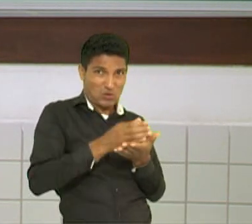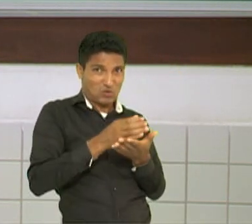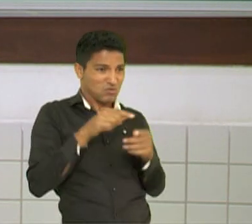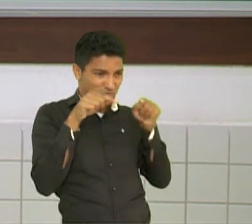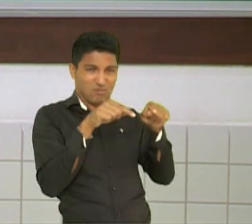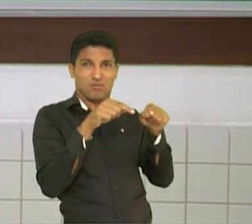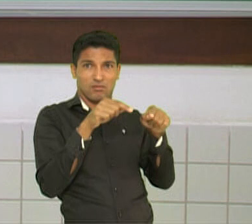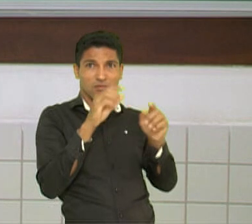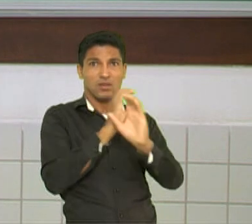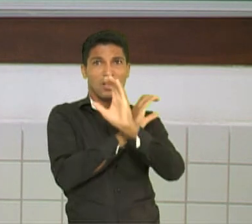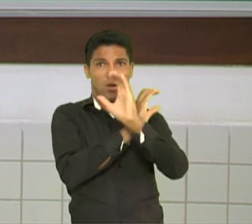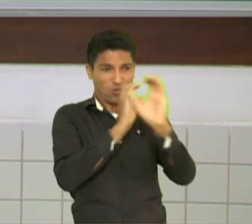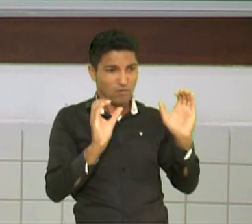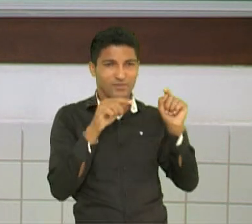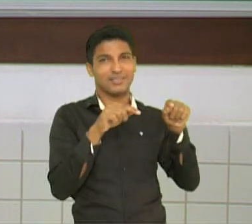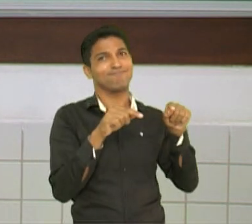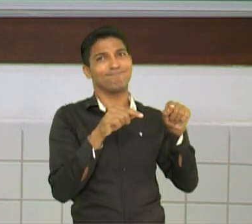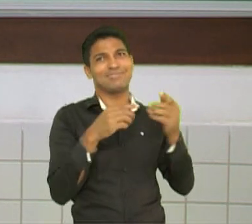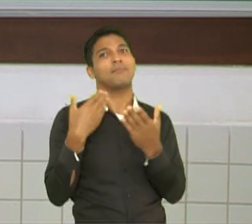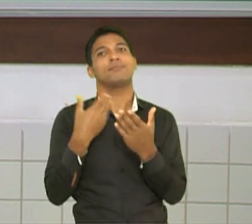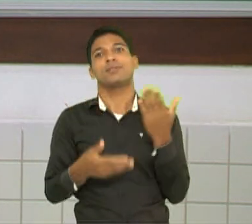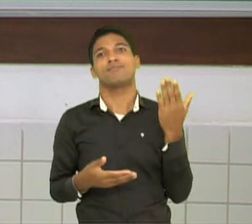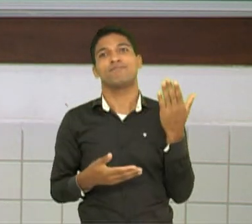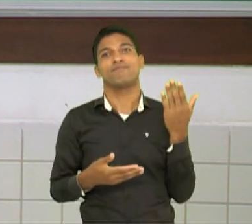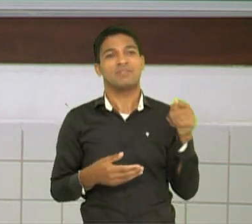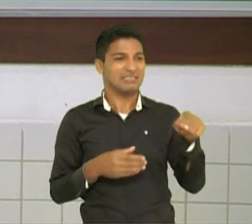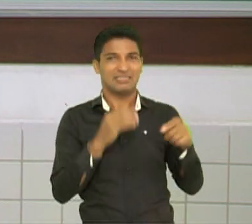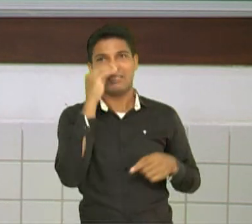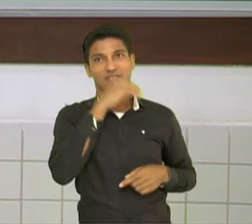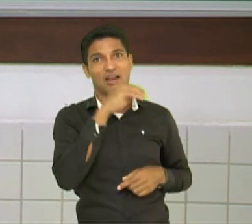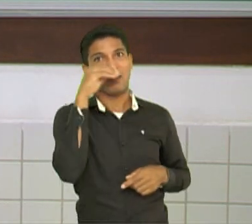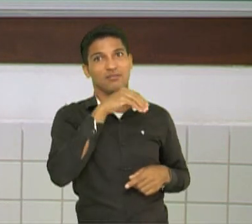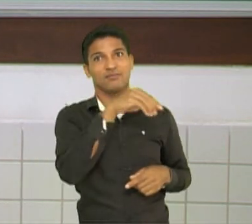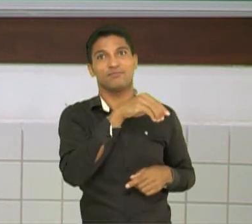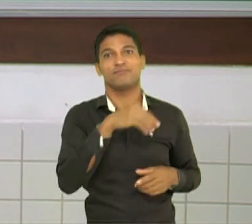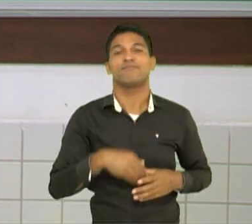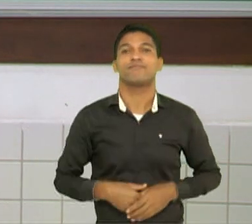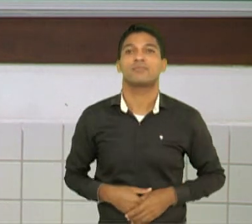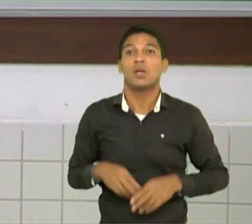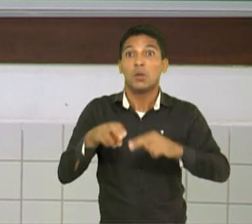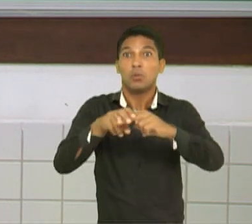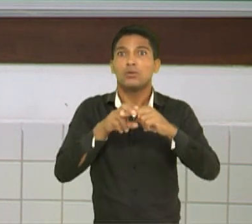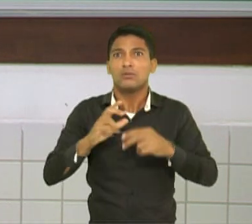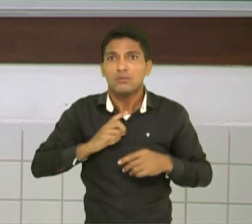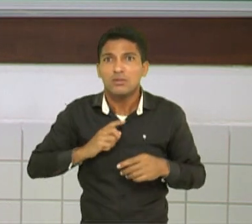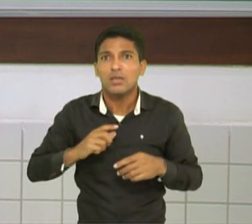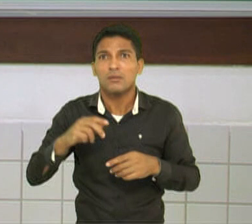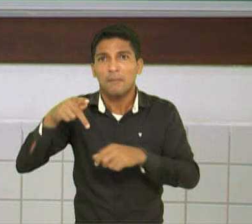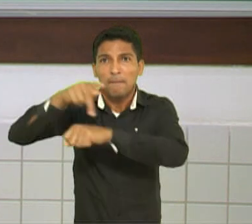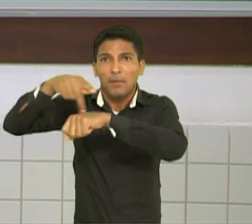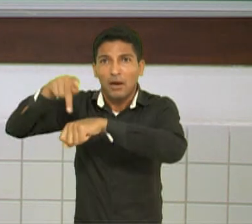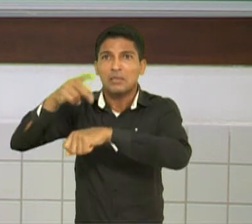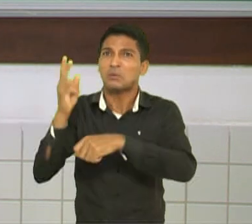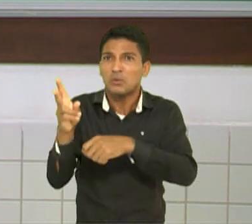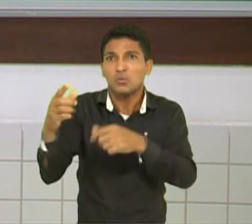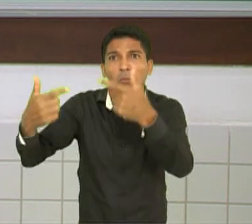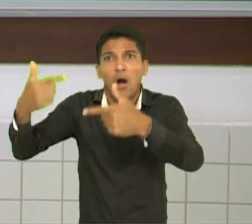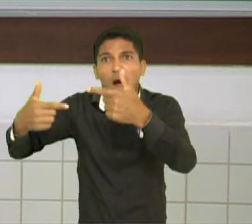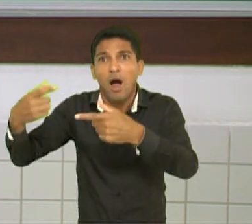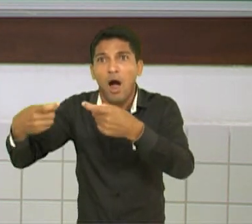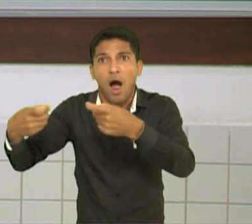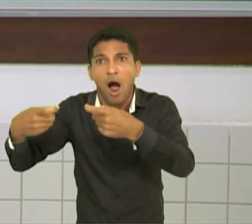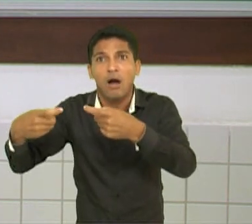atentar às recomendações desse Conselho de Segurança. Então, esse é mais um problema. O Conselho de Segurança da ONU precisa voltar a